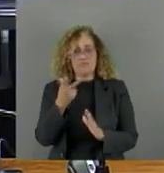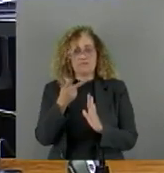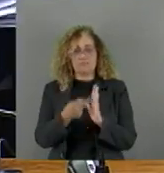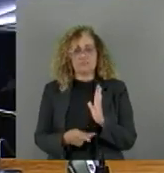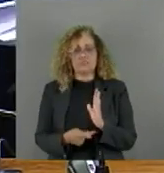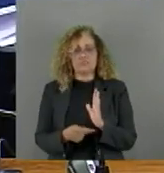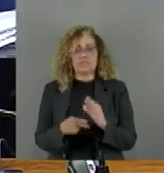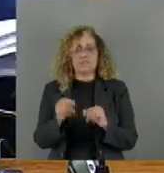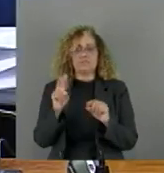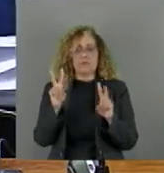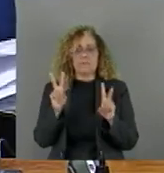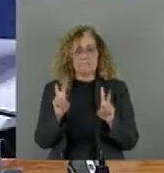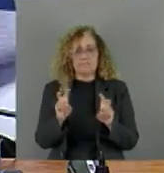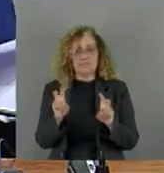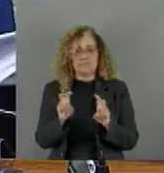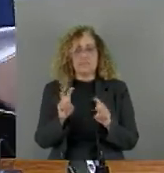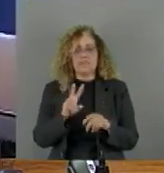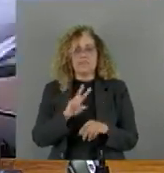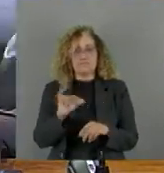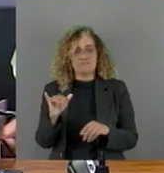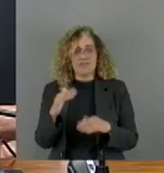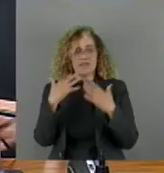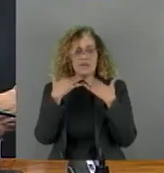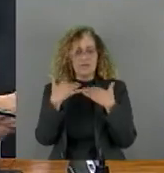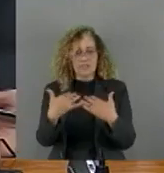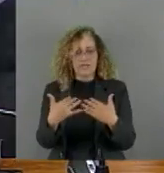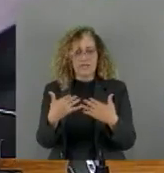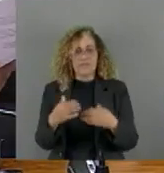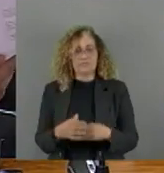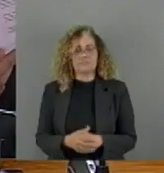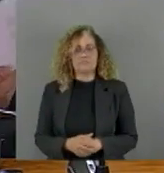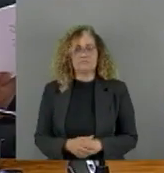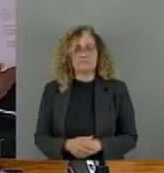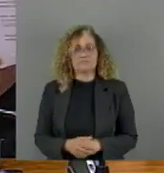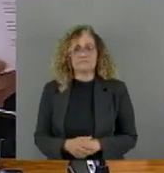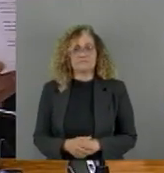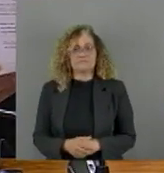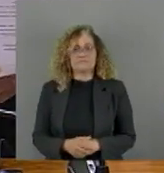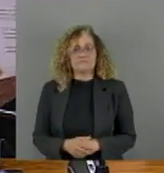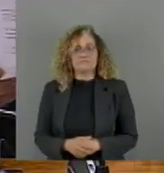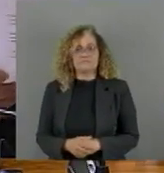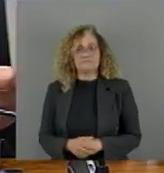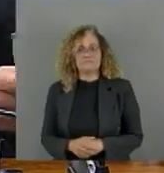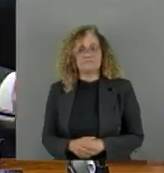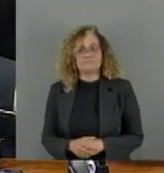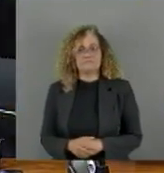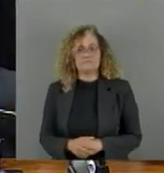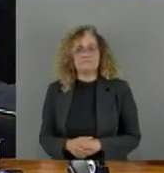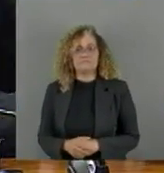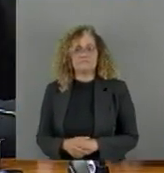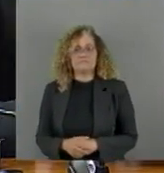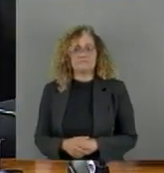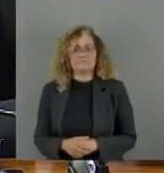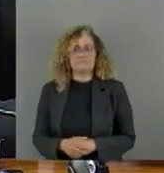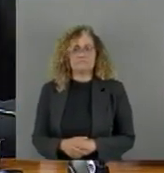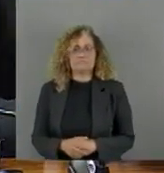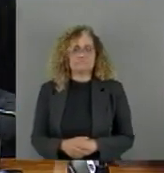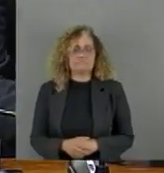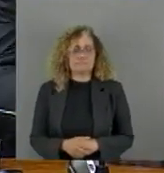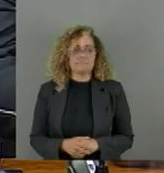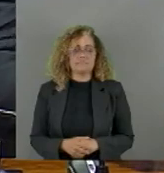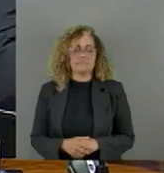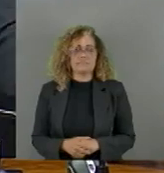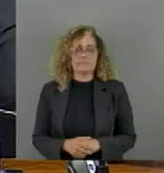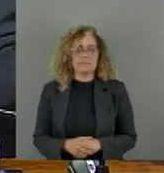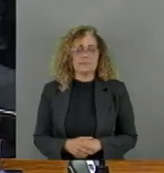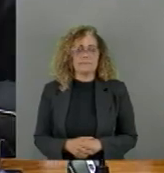A matéria vai ao plenário. Esse daqui é o da senadora Mara. Tá. Subscreve?